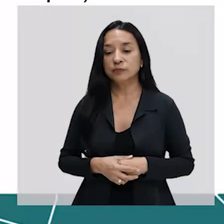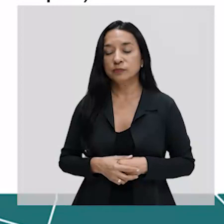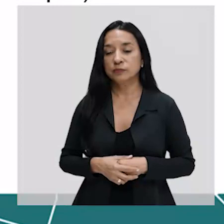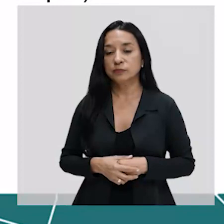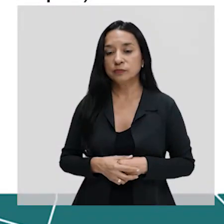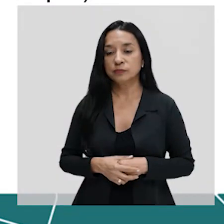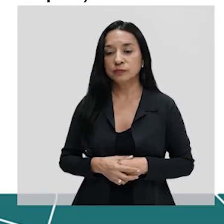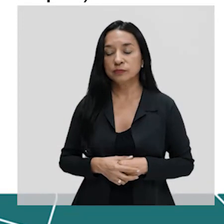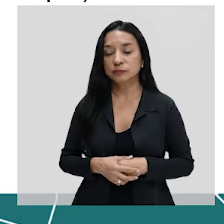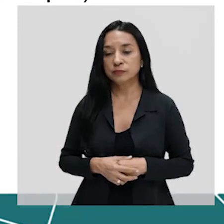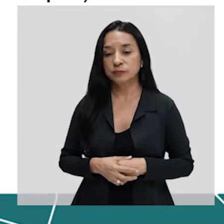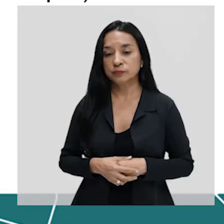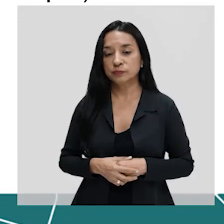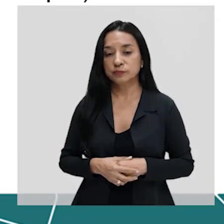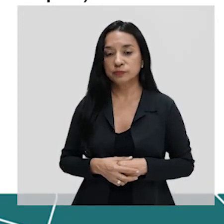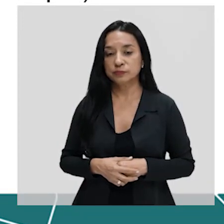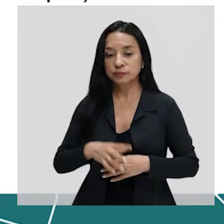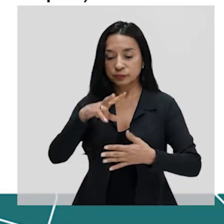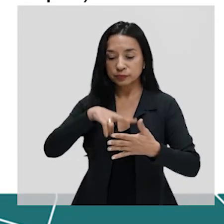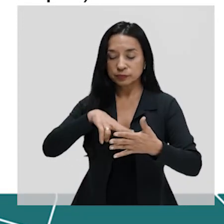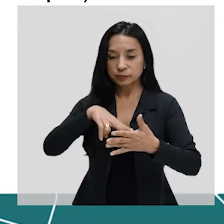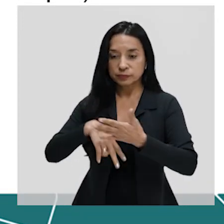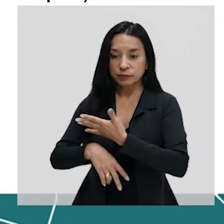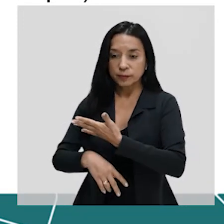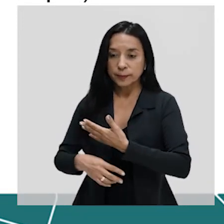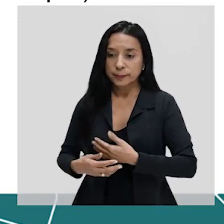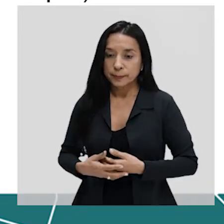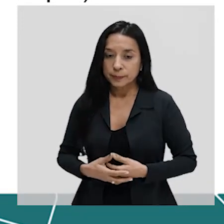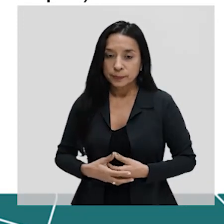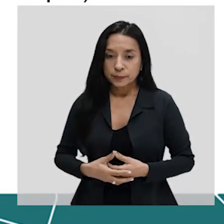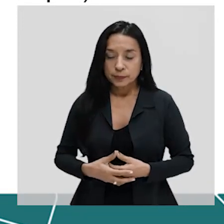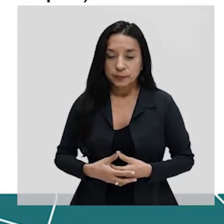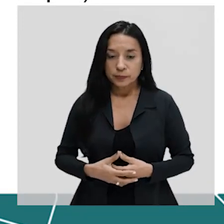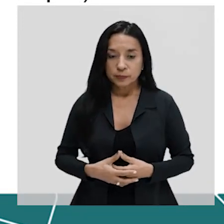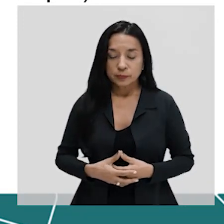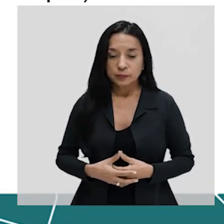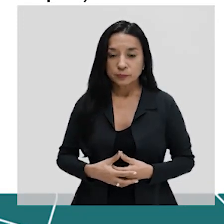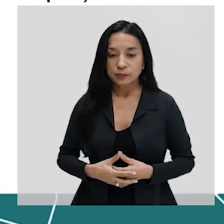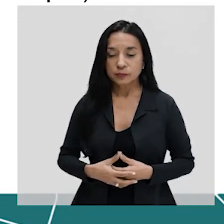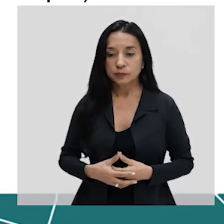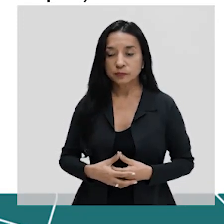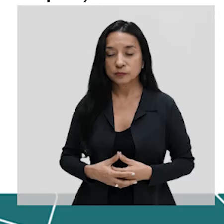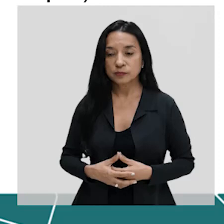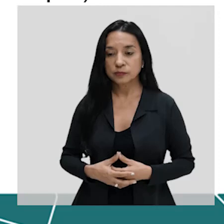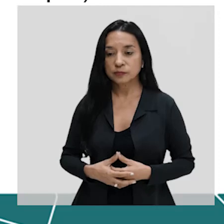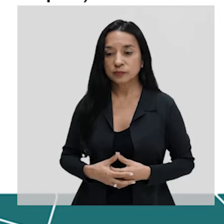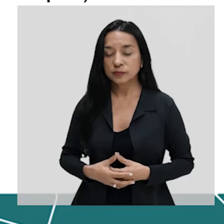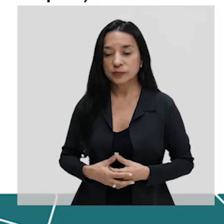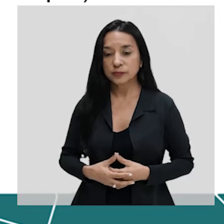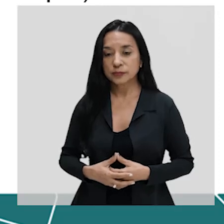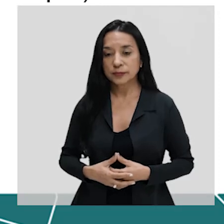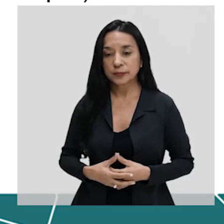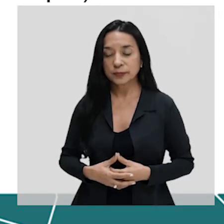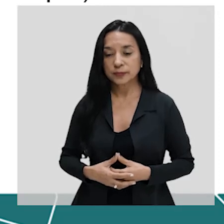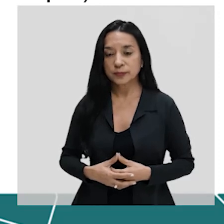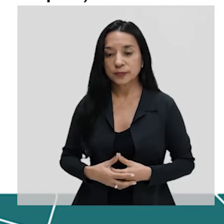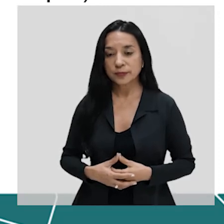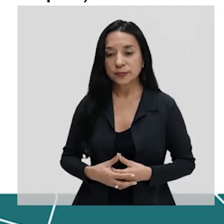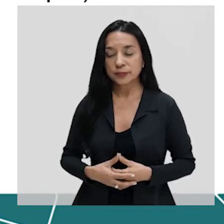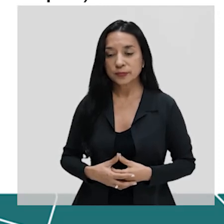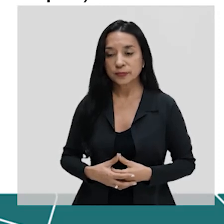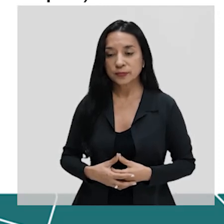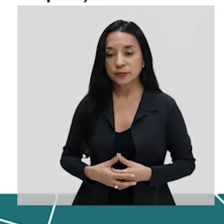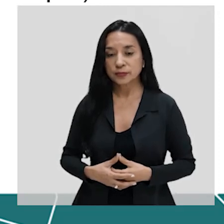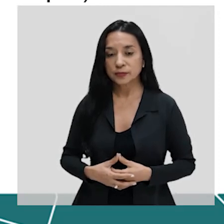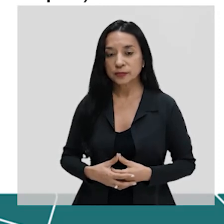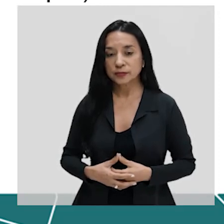Complete as frases, mais uma vez, com as formas corretas dos verbos. Aqui vocês vão lembrar daquilo que eu